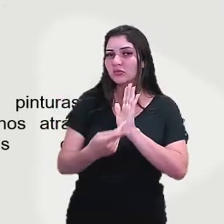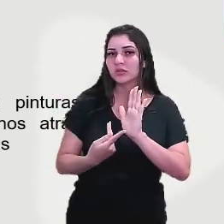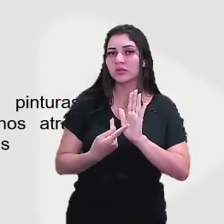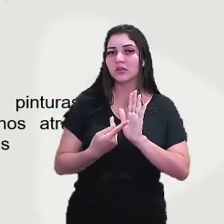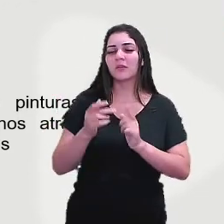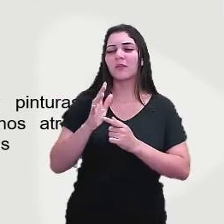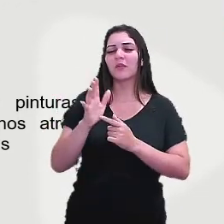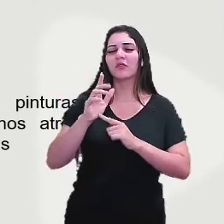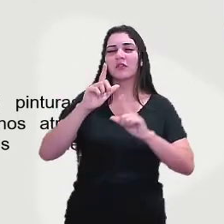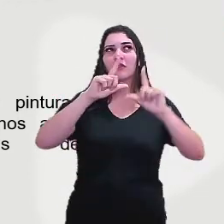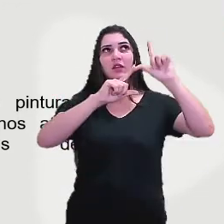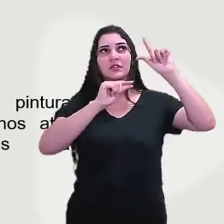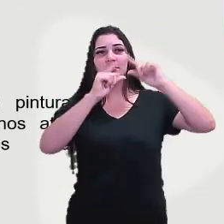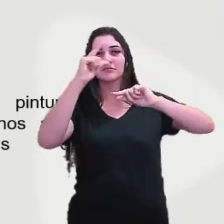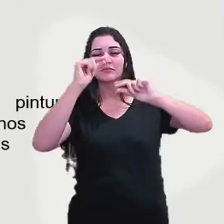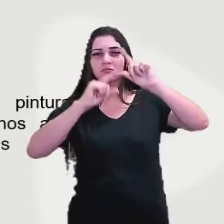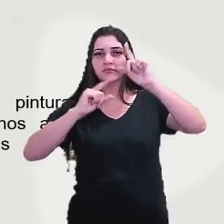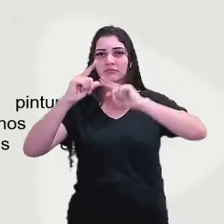constelações celestes.